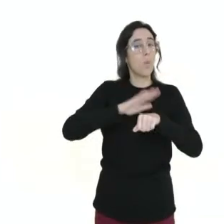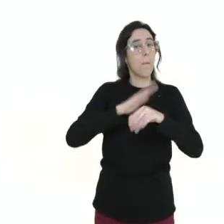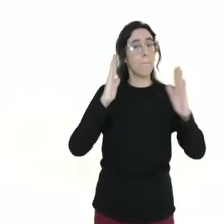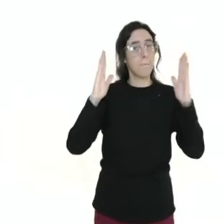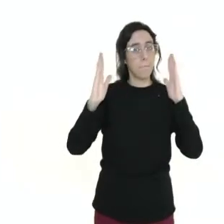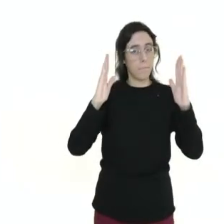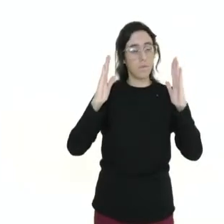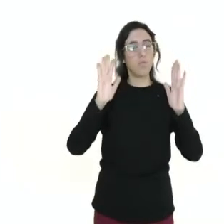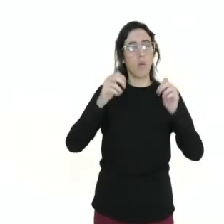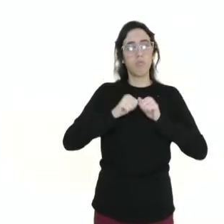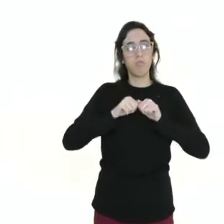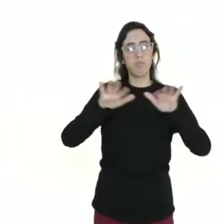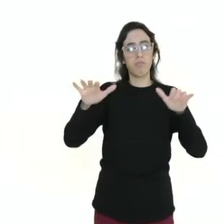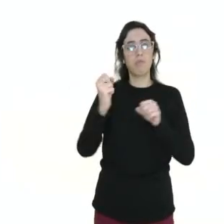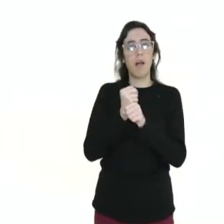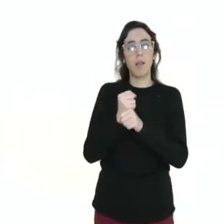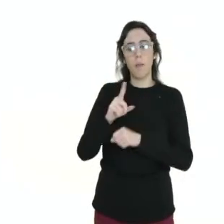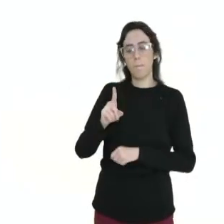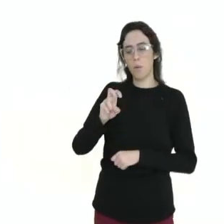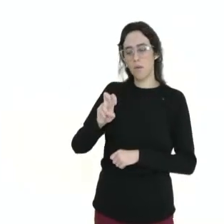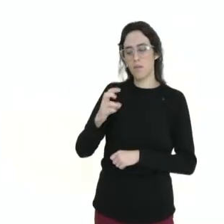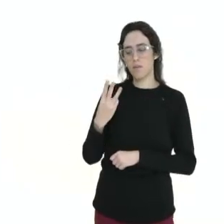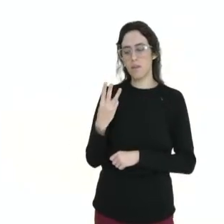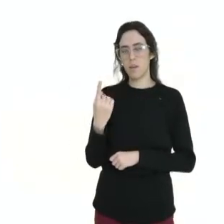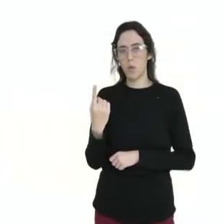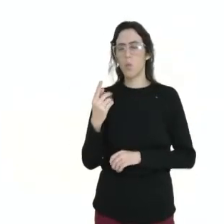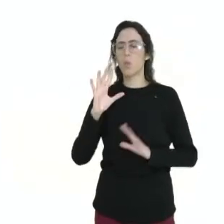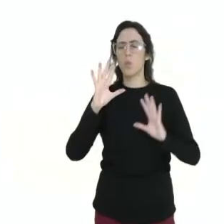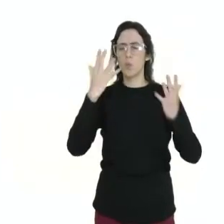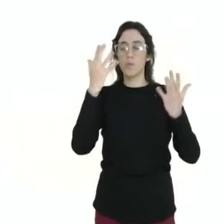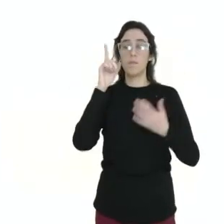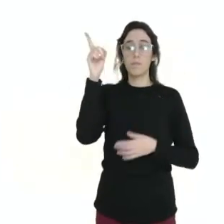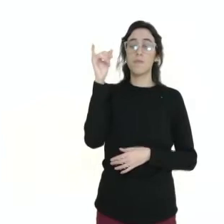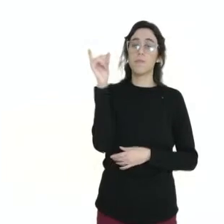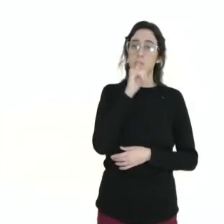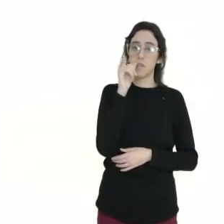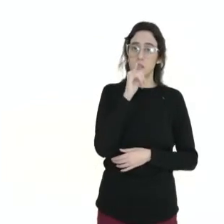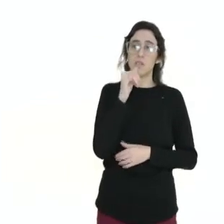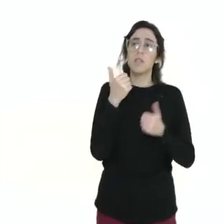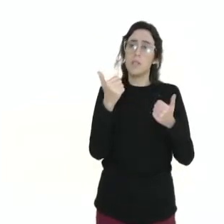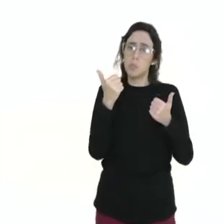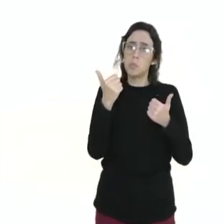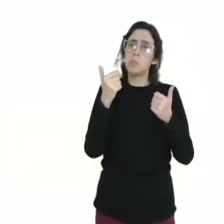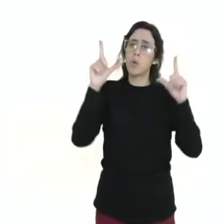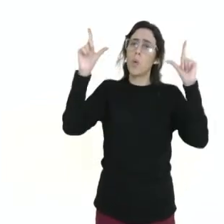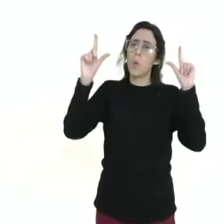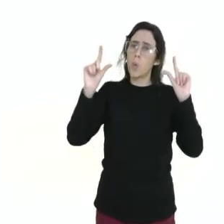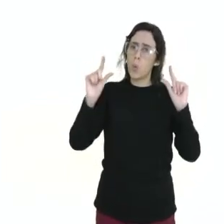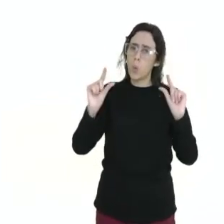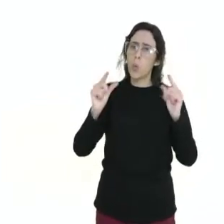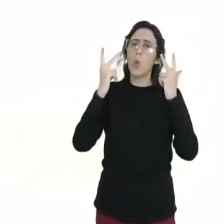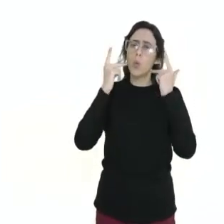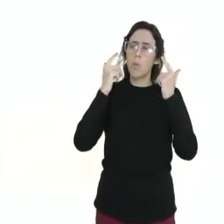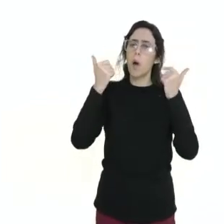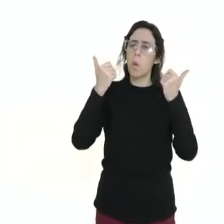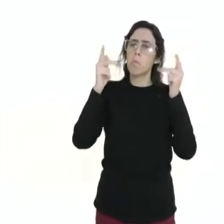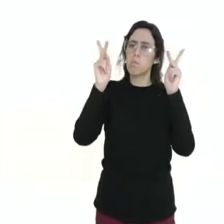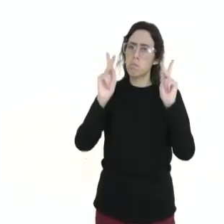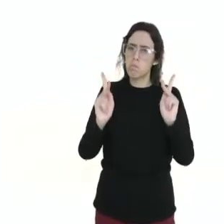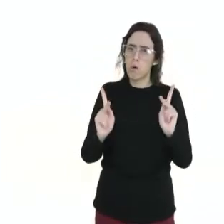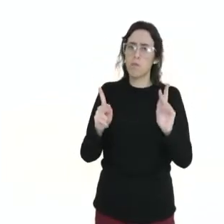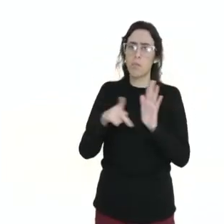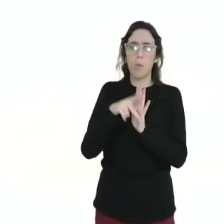em 1531, o que acontece? A Itália já tem certa estabilidade política. Então,